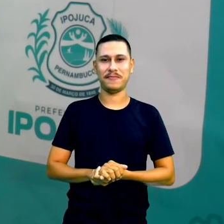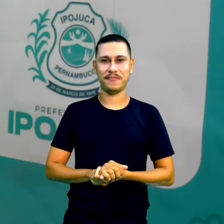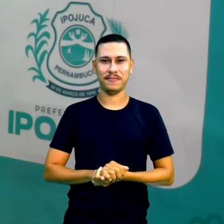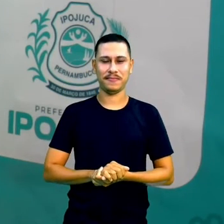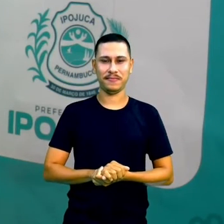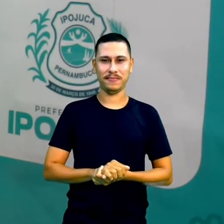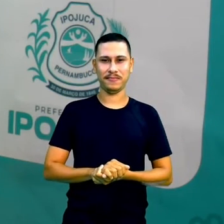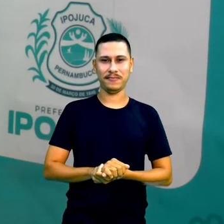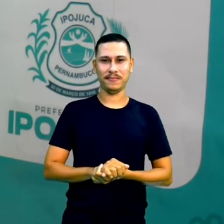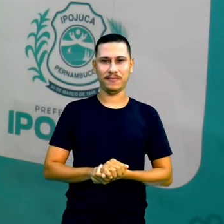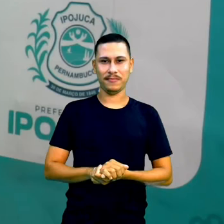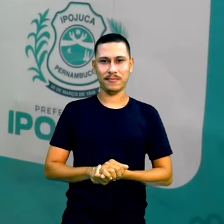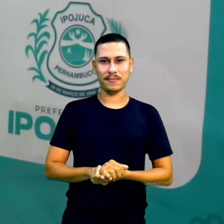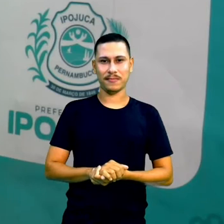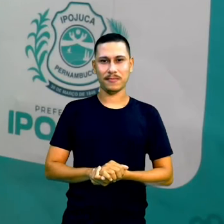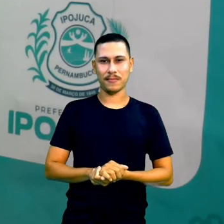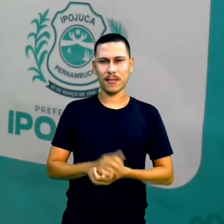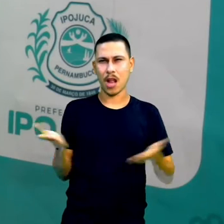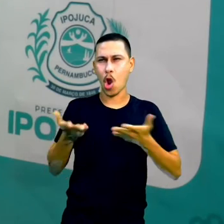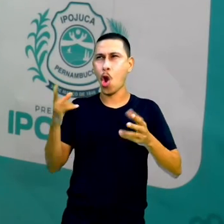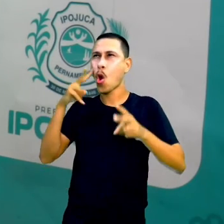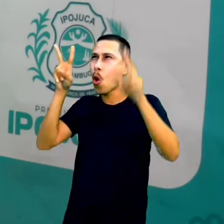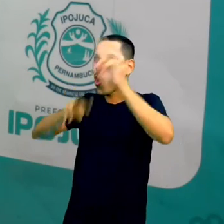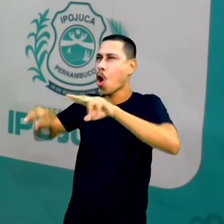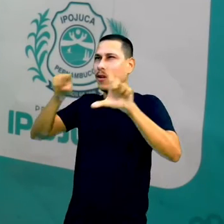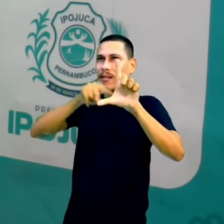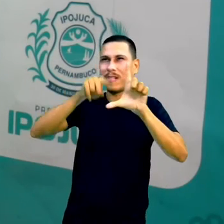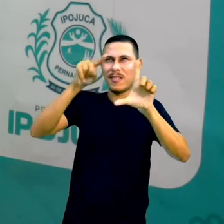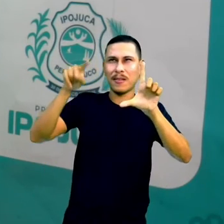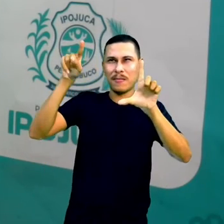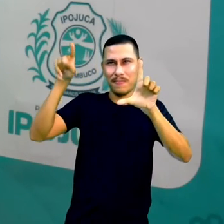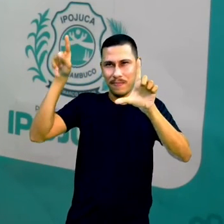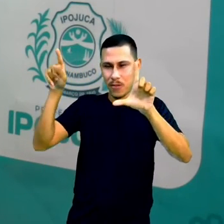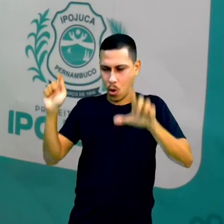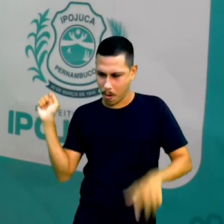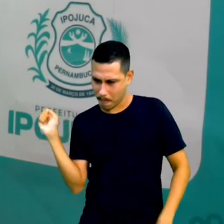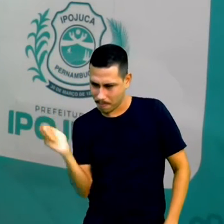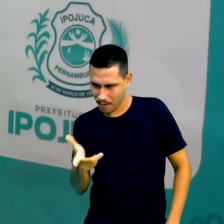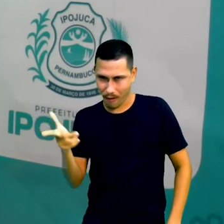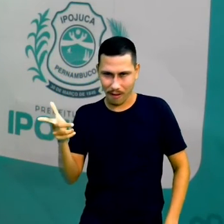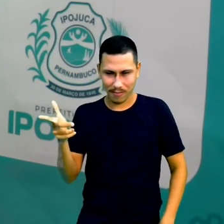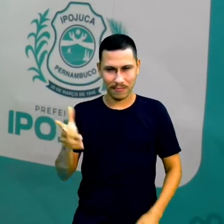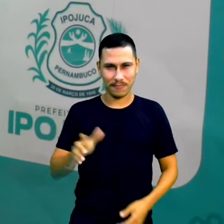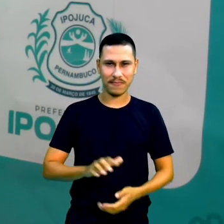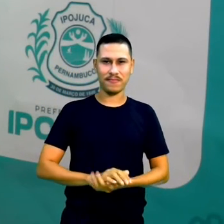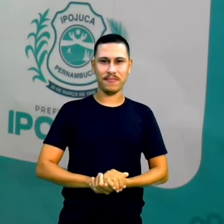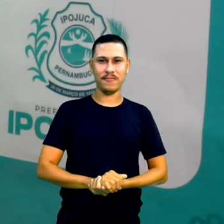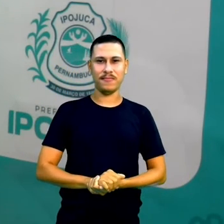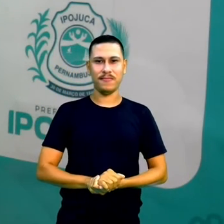15. Vamos ver aqui o gráfico do peão. Olha o peão.